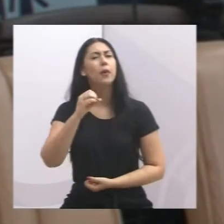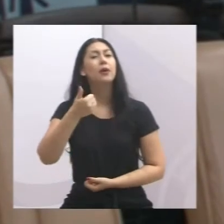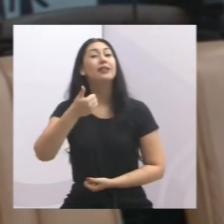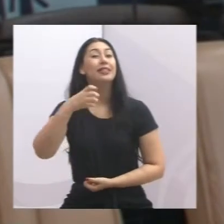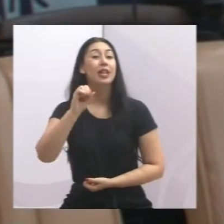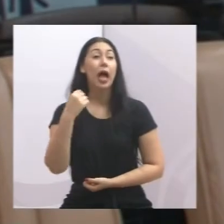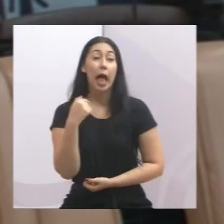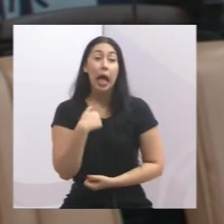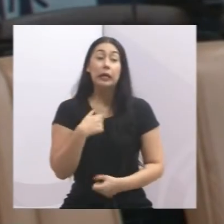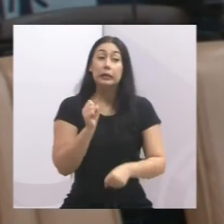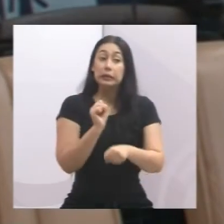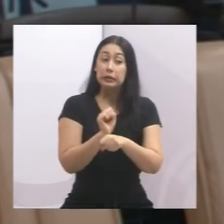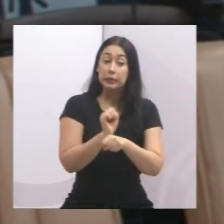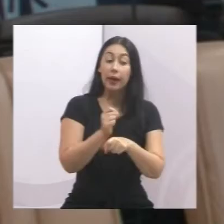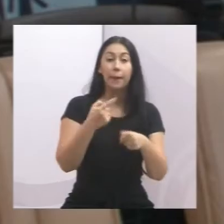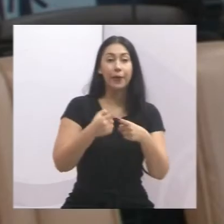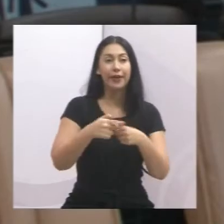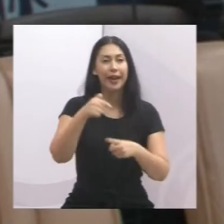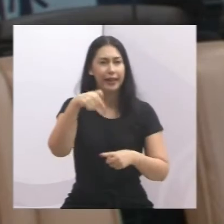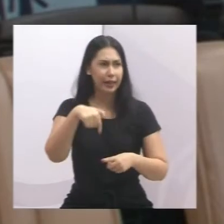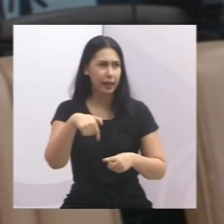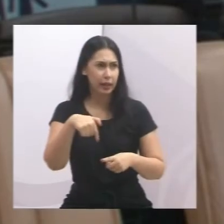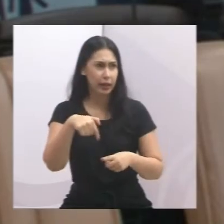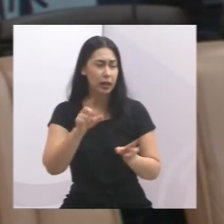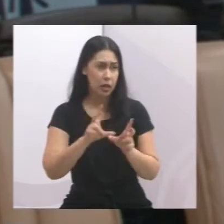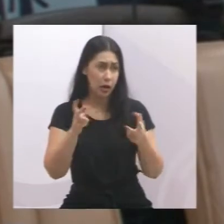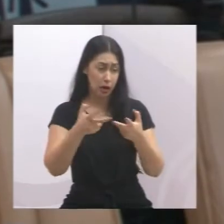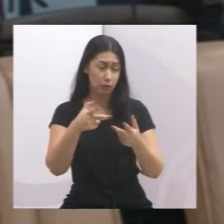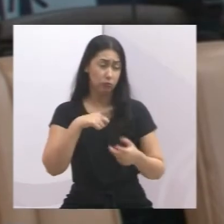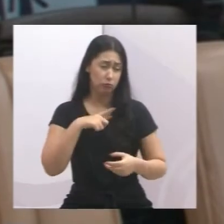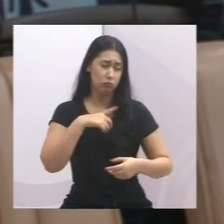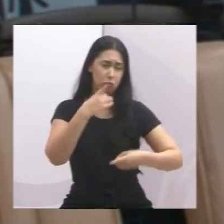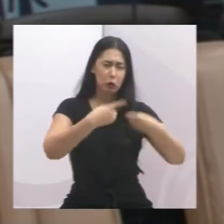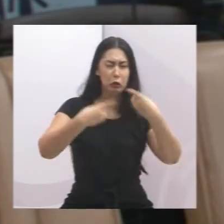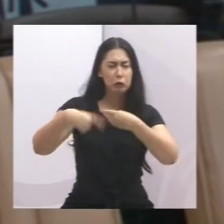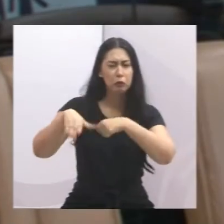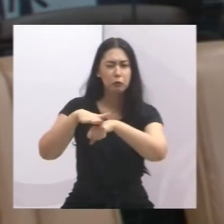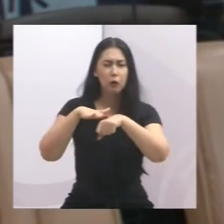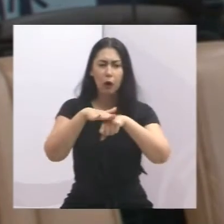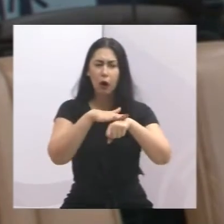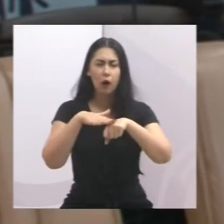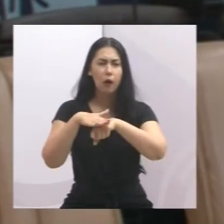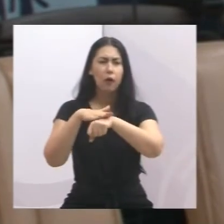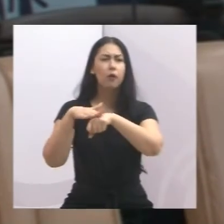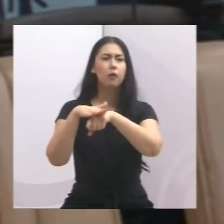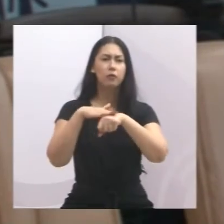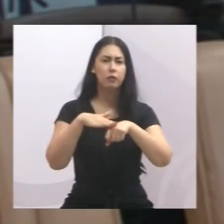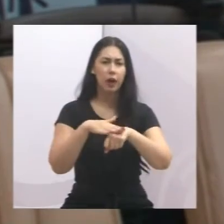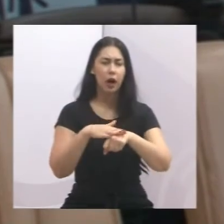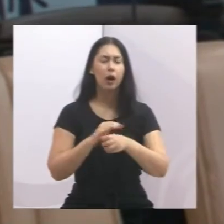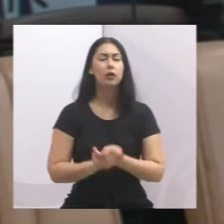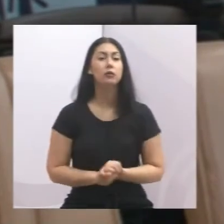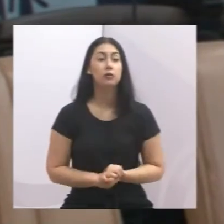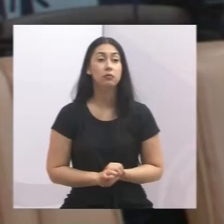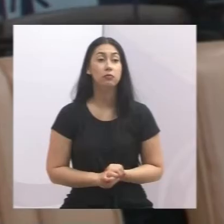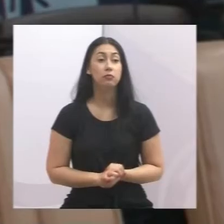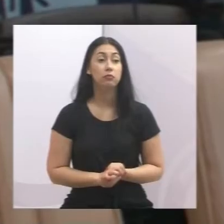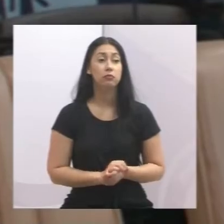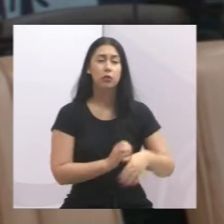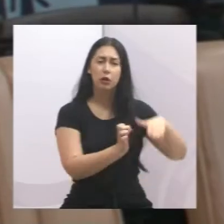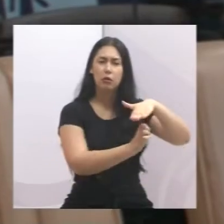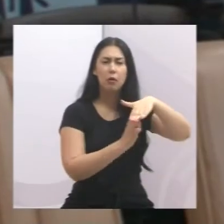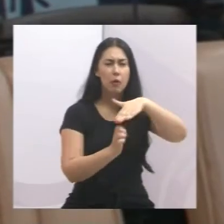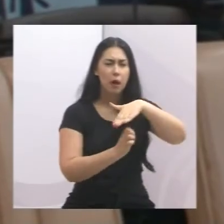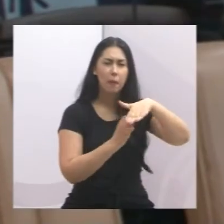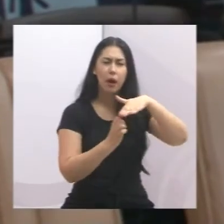segurei esse tempo por conta que aqui na casa estava tendo uma discussão dessas instituições que trabalham com